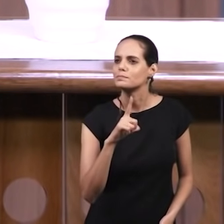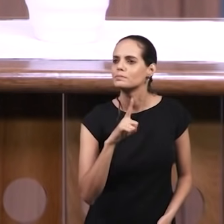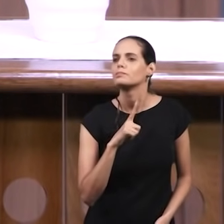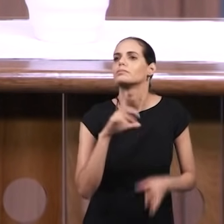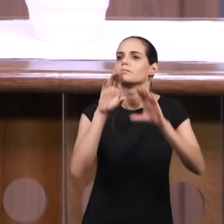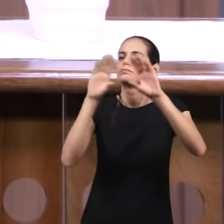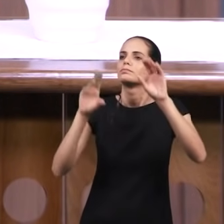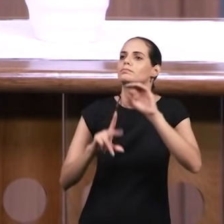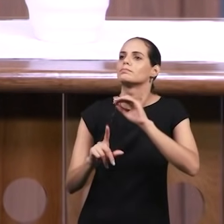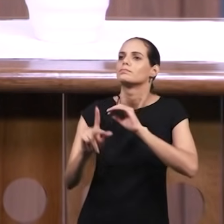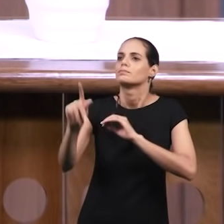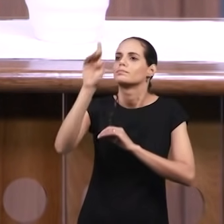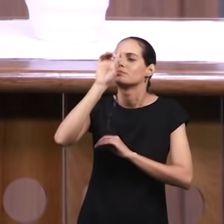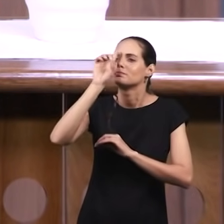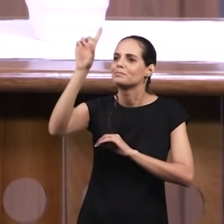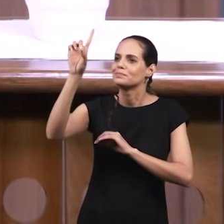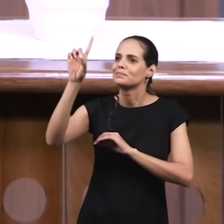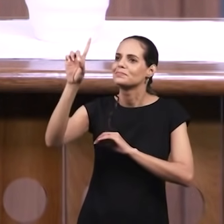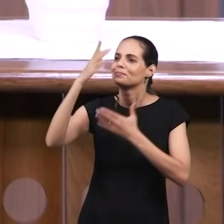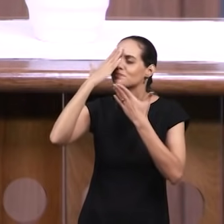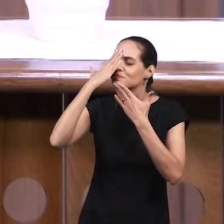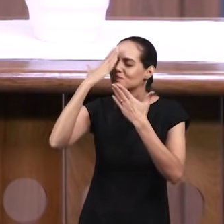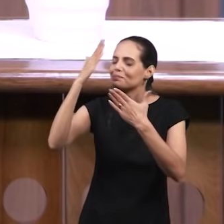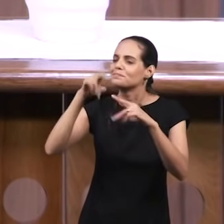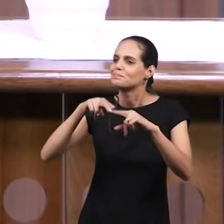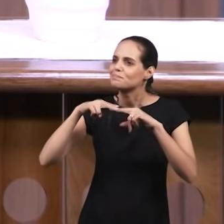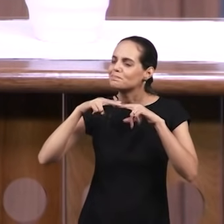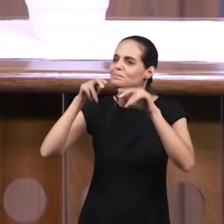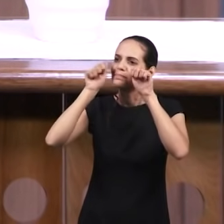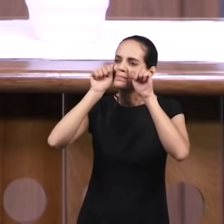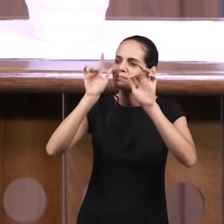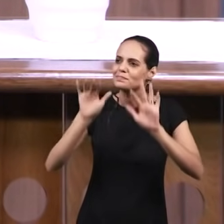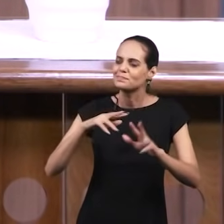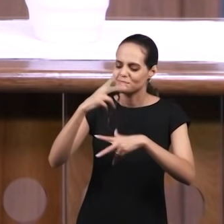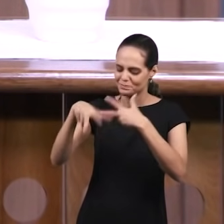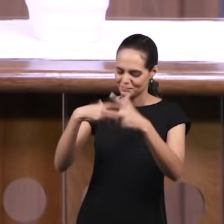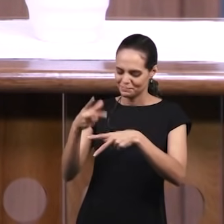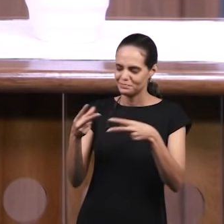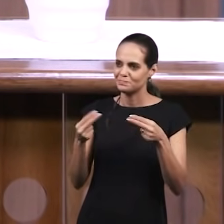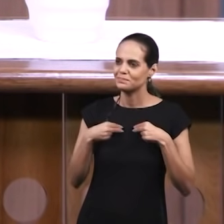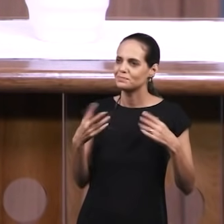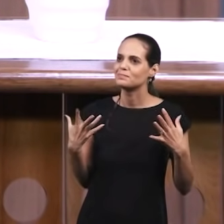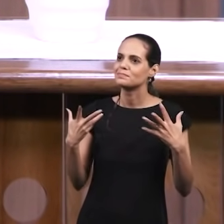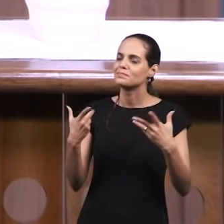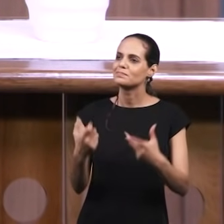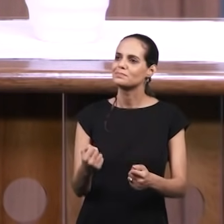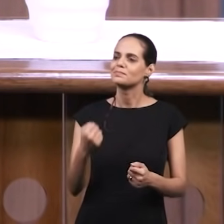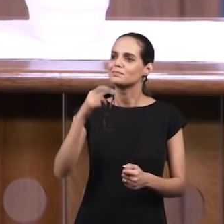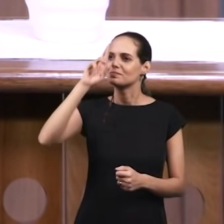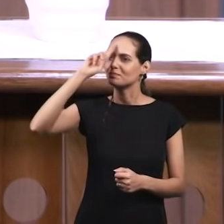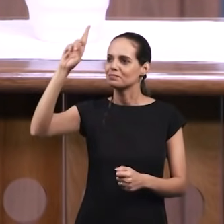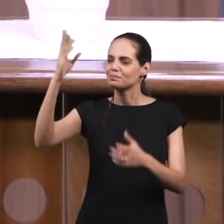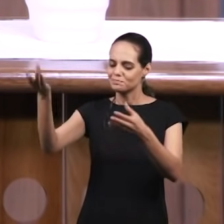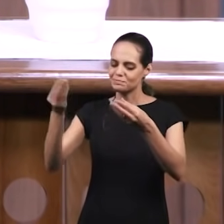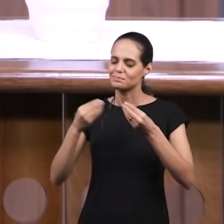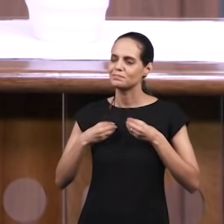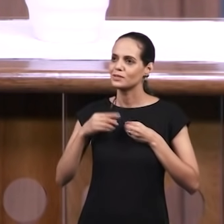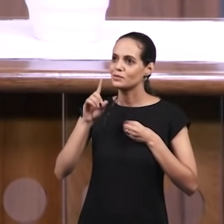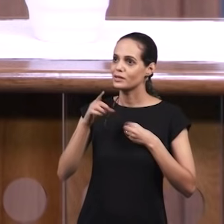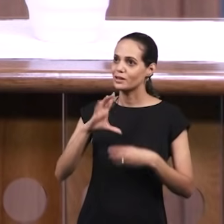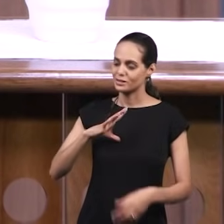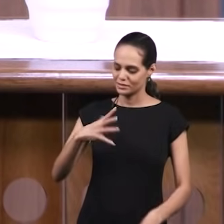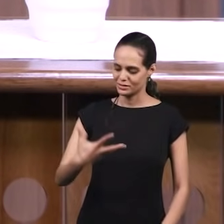a eternidade de Deus. Te louvamos por isso, por esta bênção, esse presente maravilhoso que o Senhor nos deu, que é